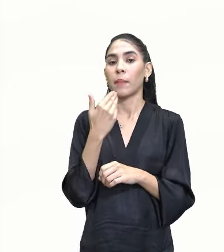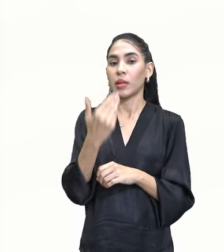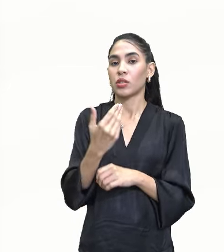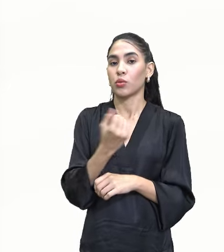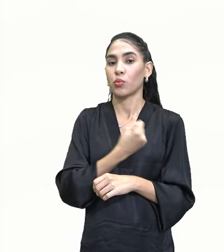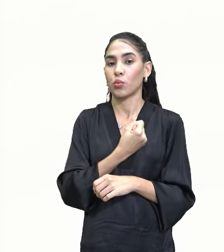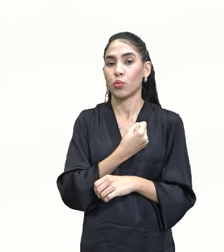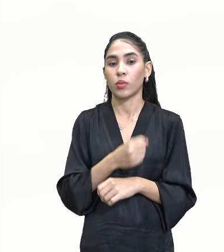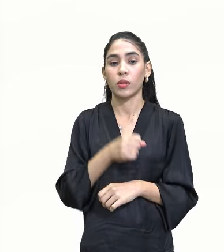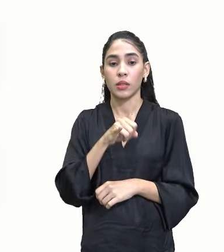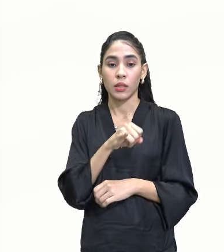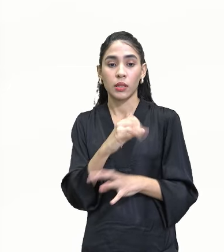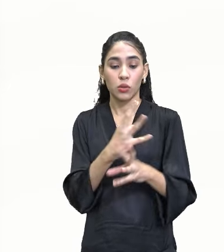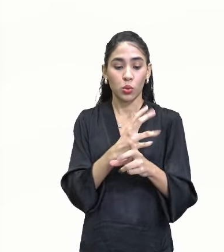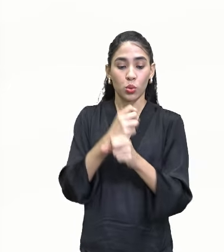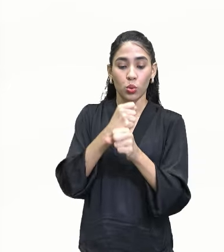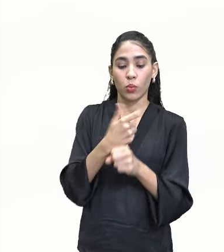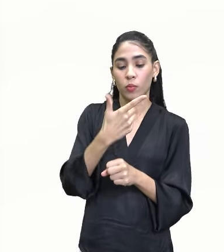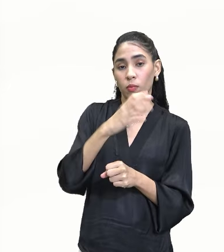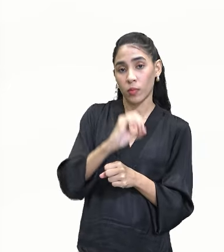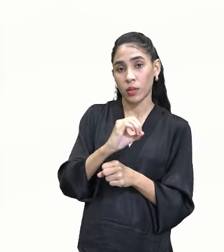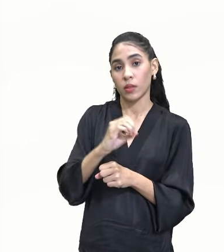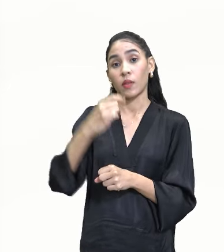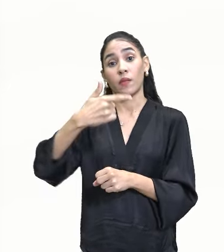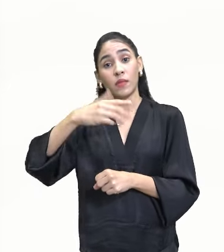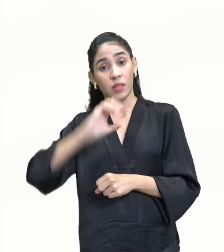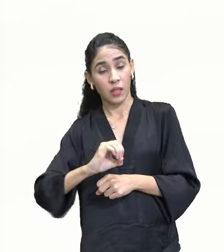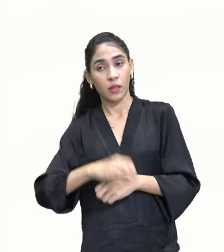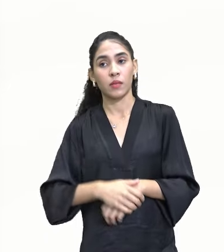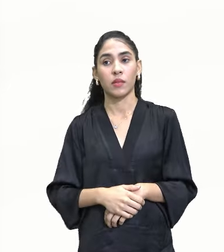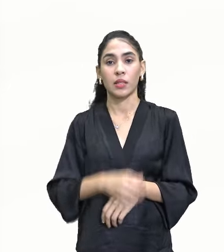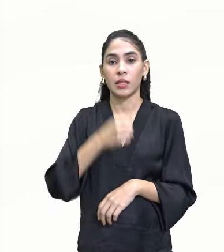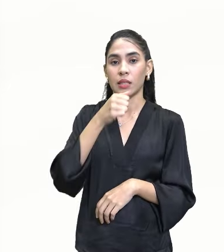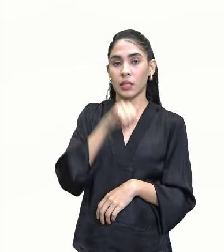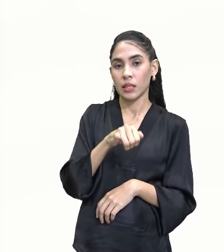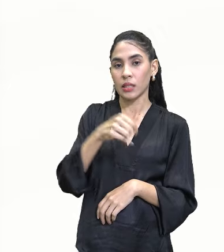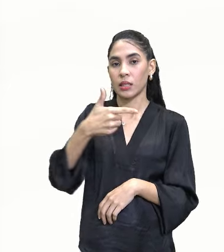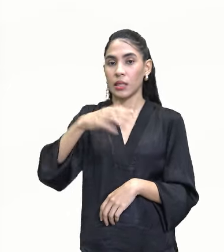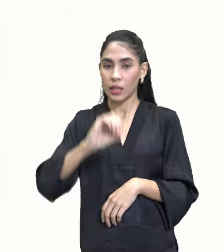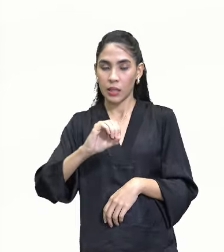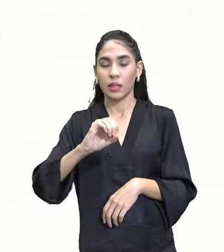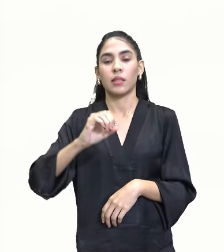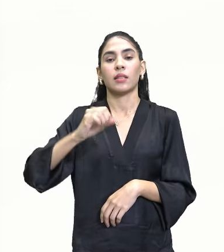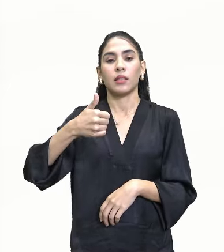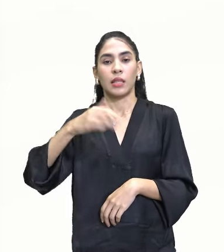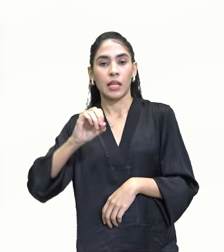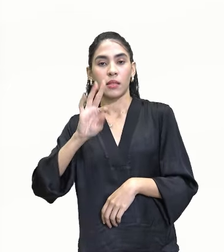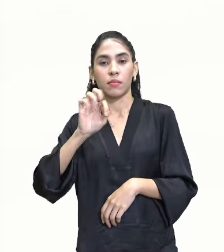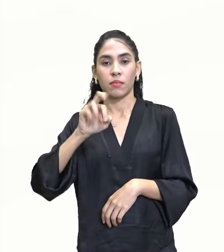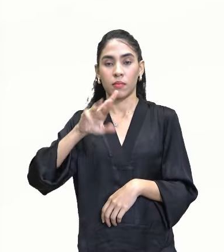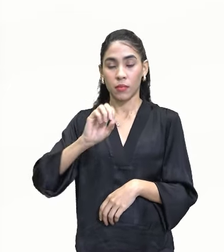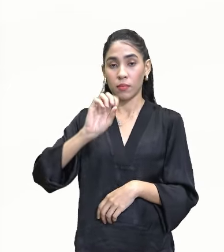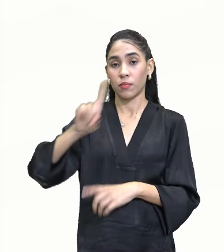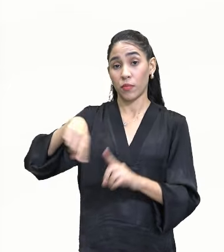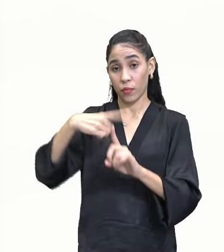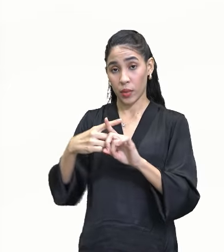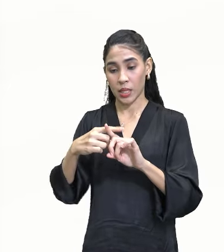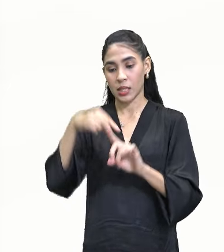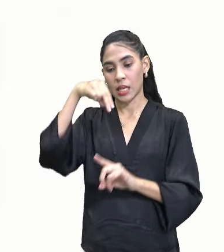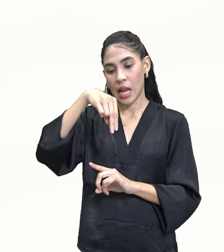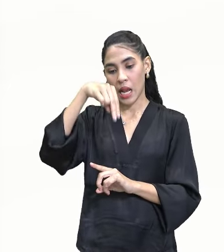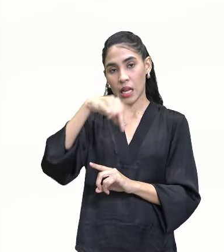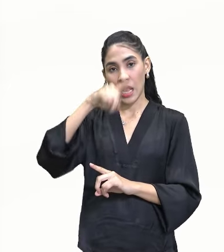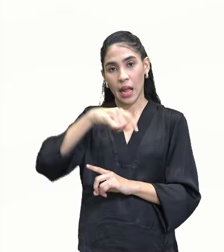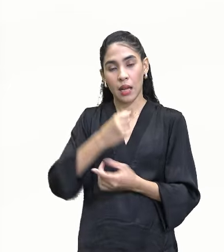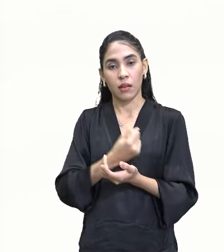soma, se for soma de 20, então vai ser do 20º termo, se for soma de 10, vai ser o 10º termo, vezes o N, que é a quantidade de